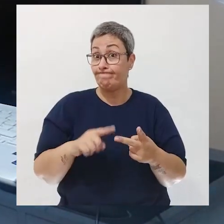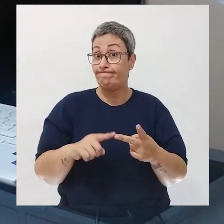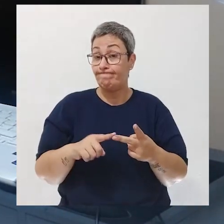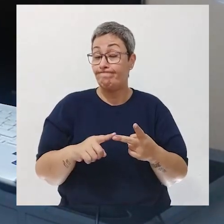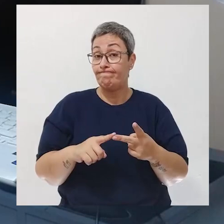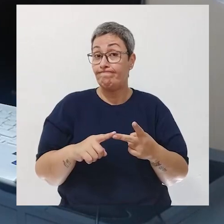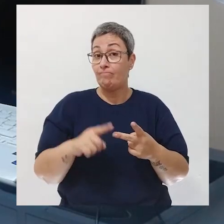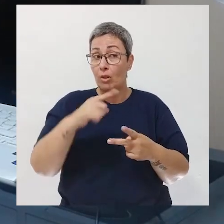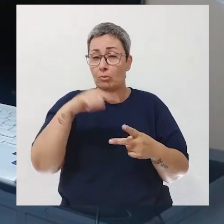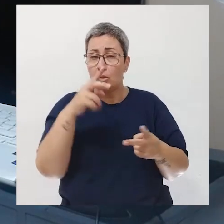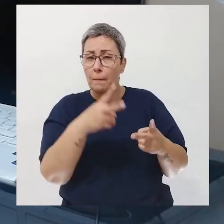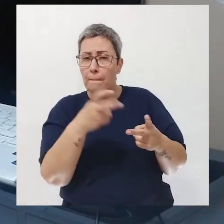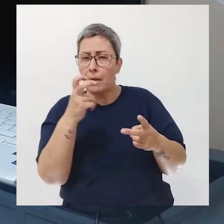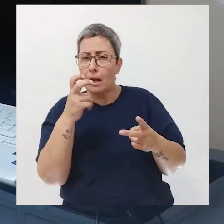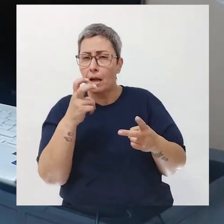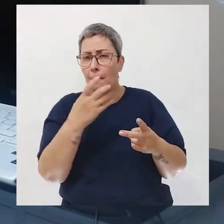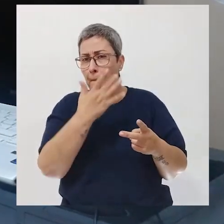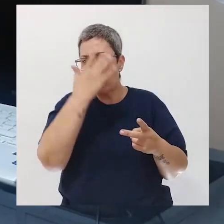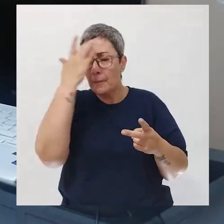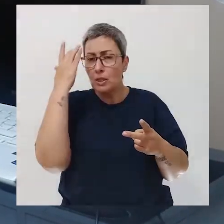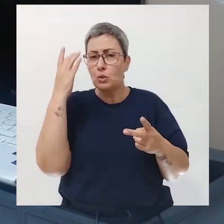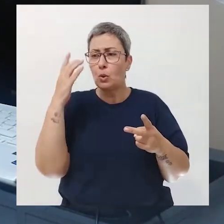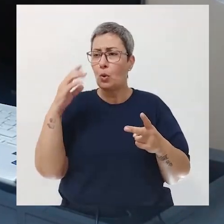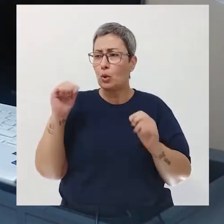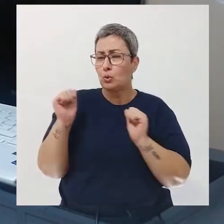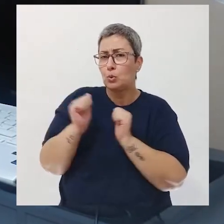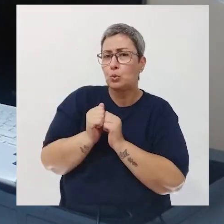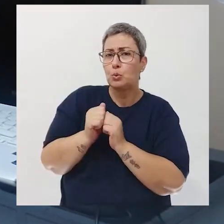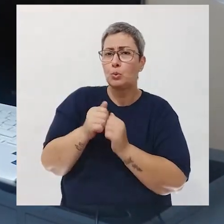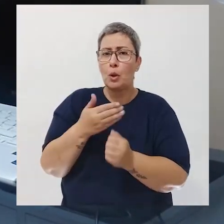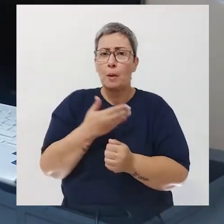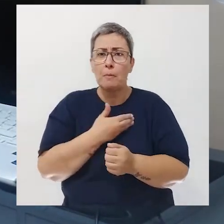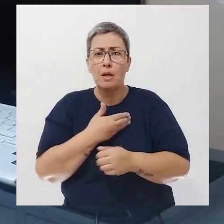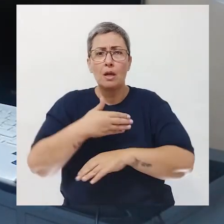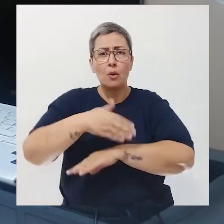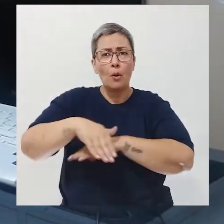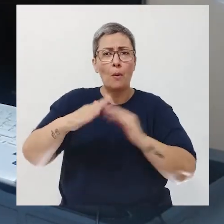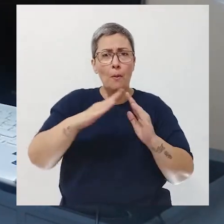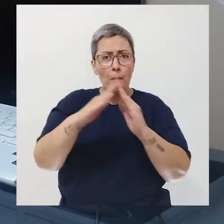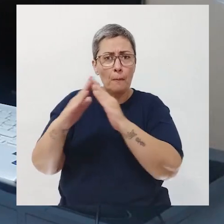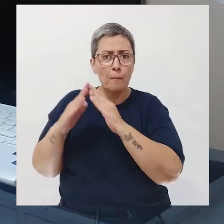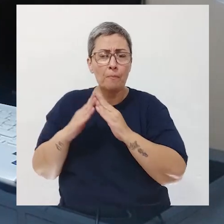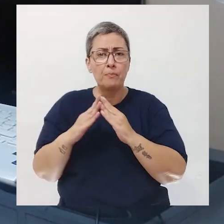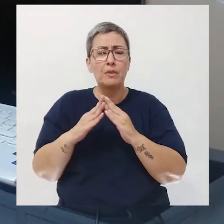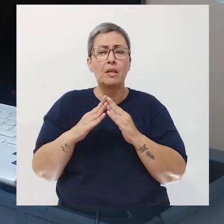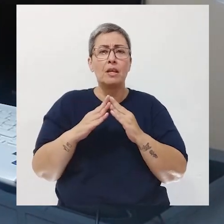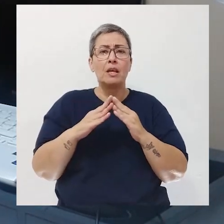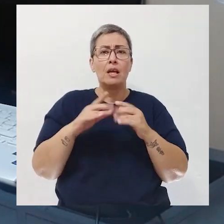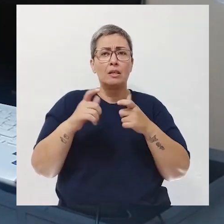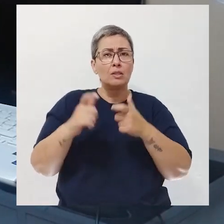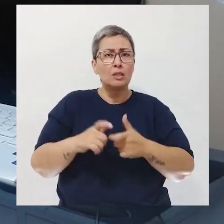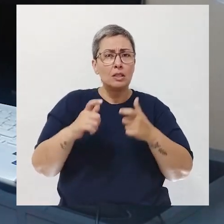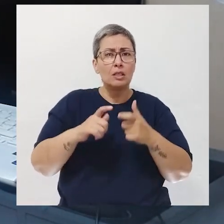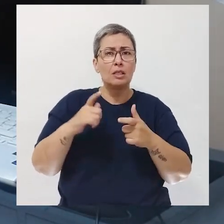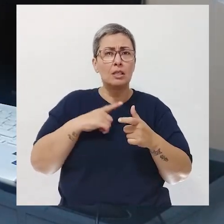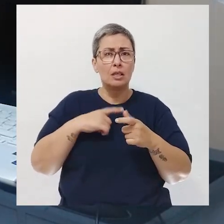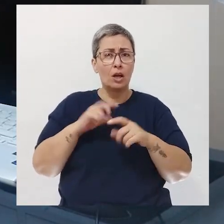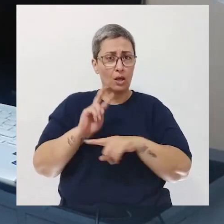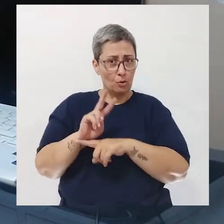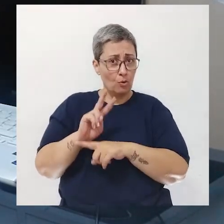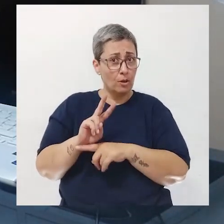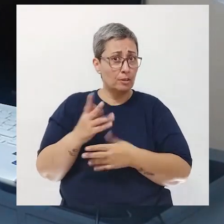Você percebe se as pessoas do seu convívio, as pessoas da sua rua estão, da onde você mora, estão